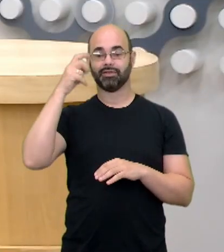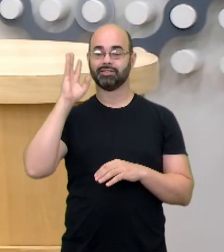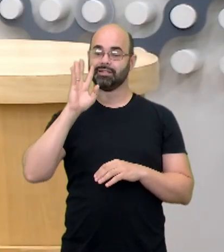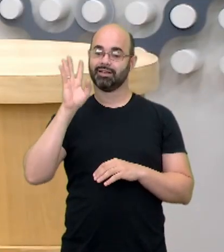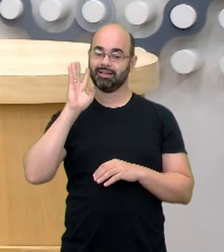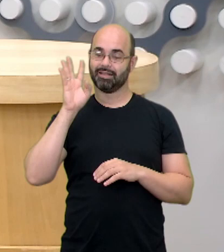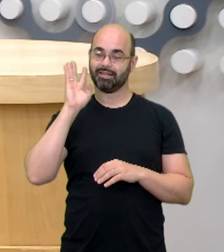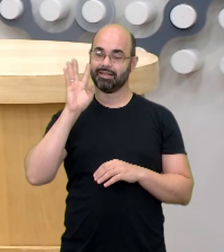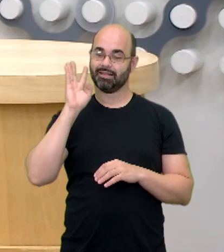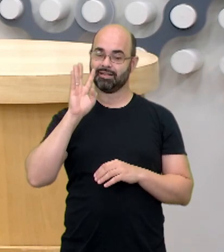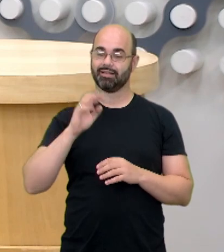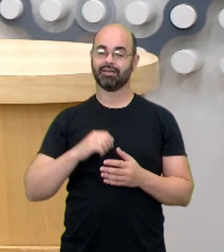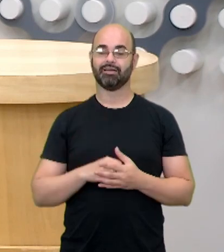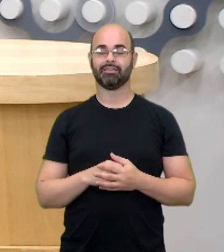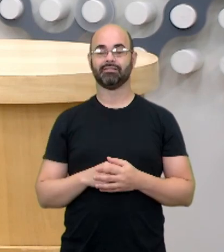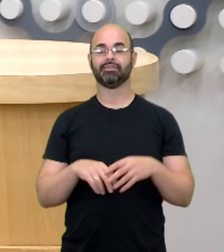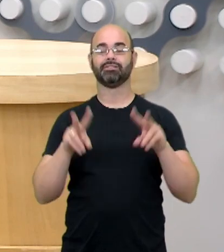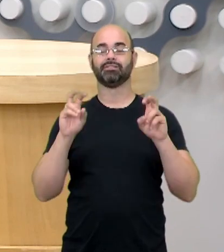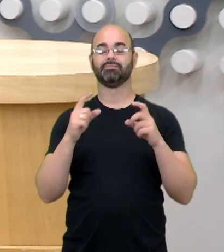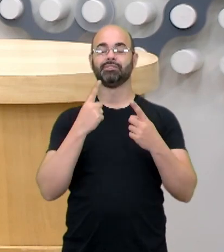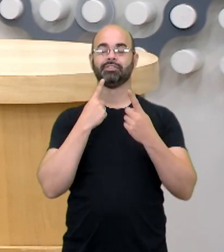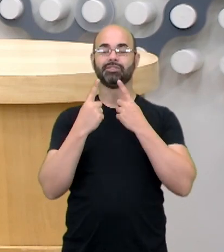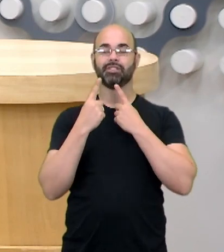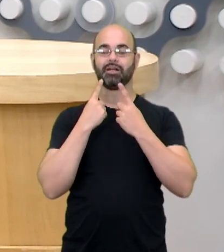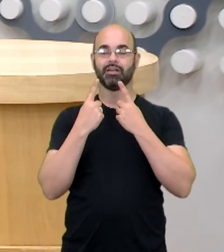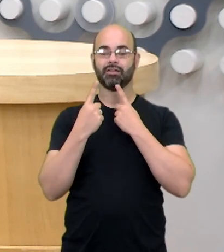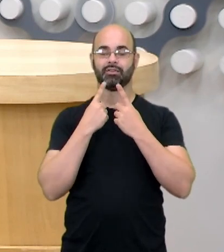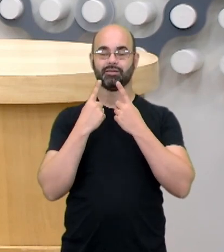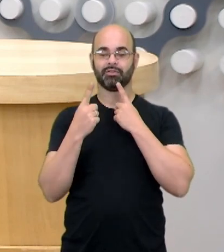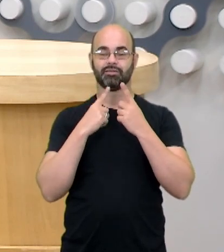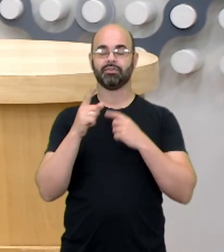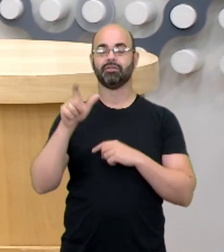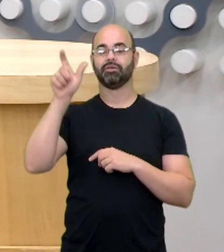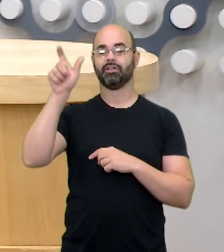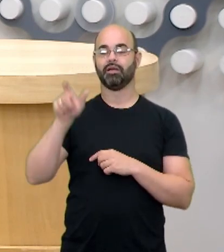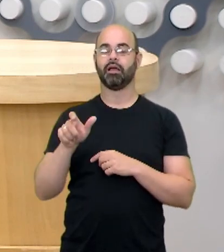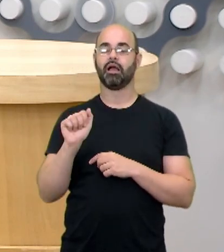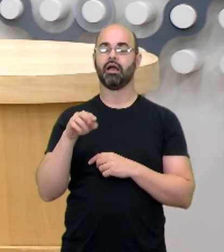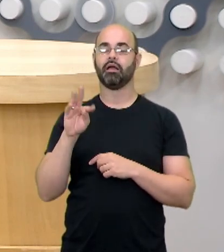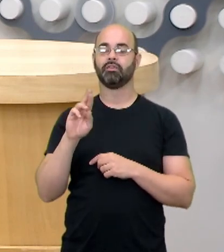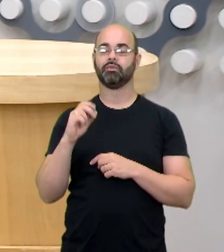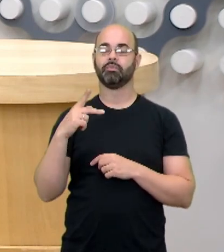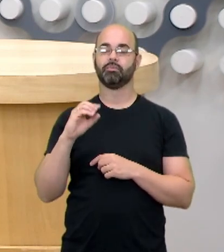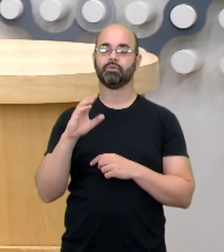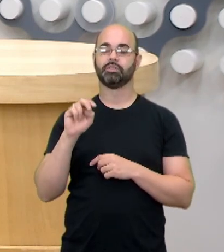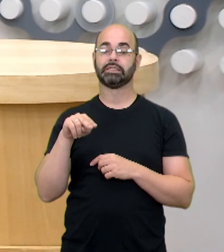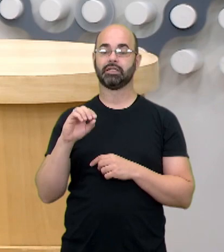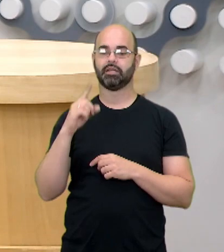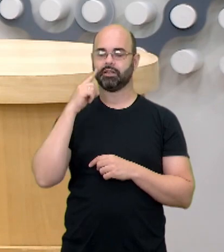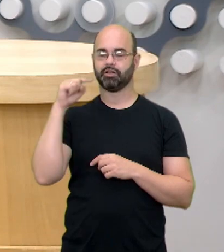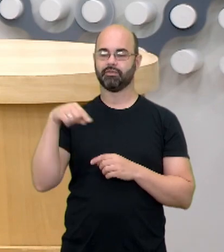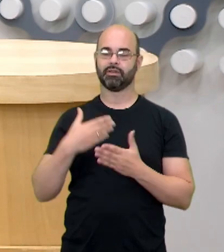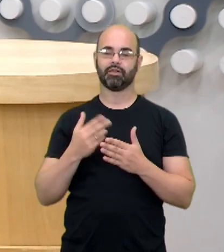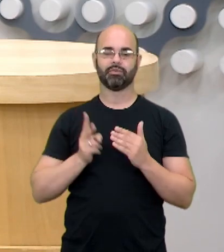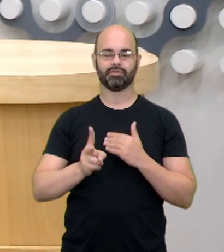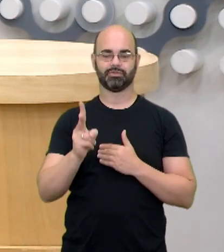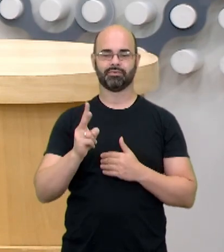está falando aí sobre diálogos do Antropoceno. E aí daqui a pouco nós voltamos para continuar essa aula.